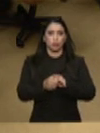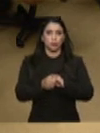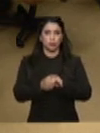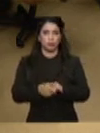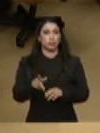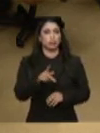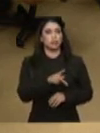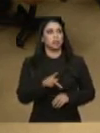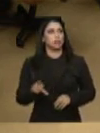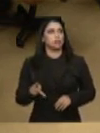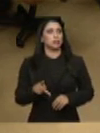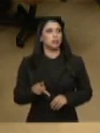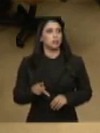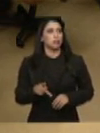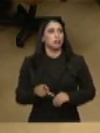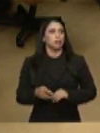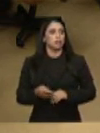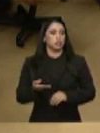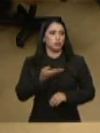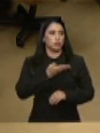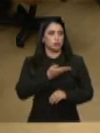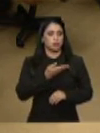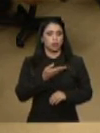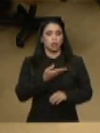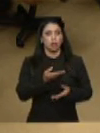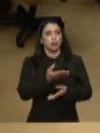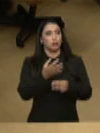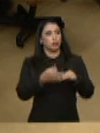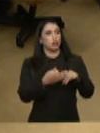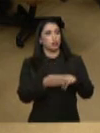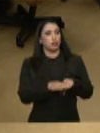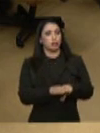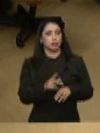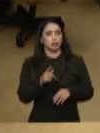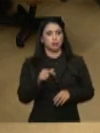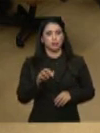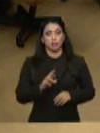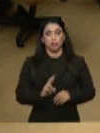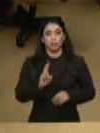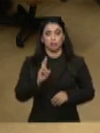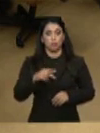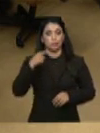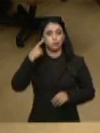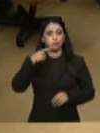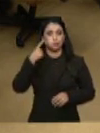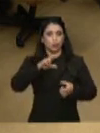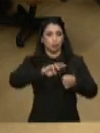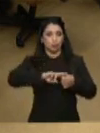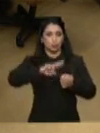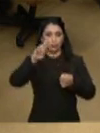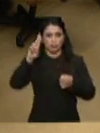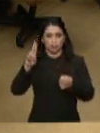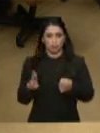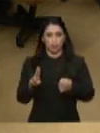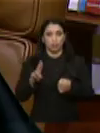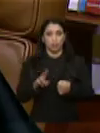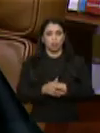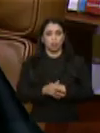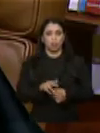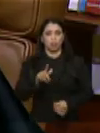eminentes colegas, senhor procurador-geral da República, senhoras e senhores advogados, senhor advogado-geral da União,